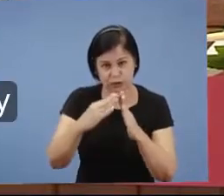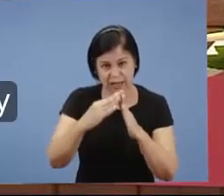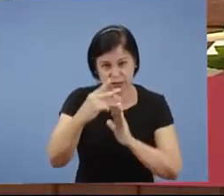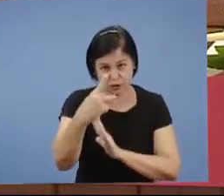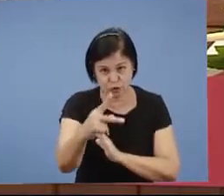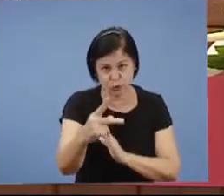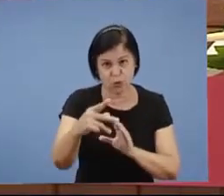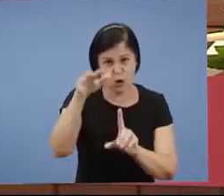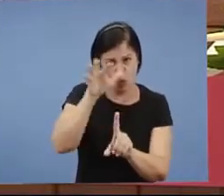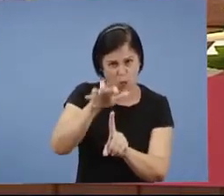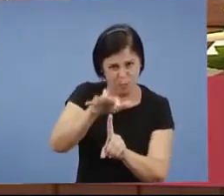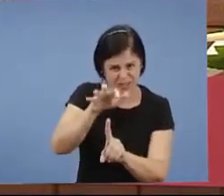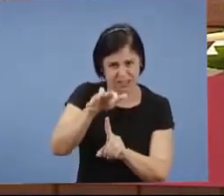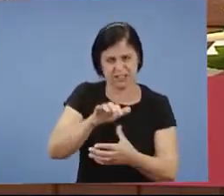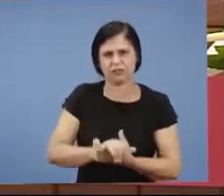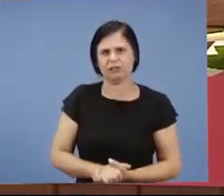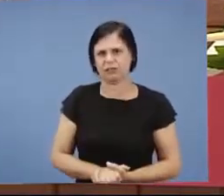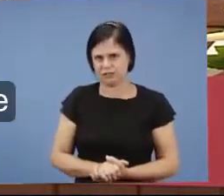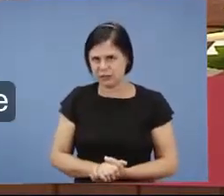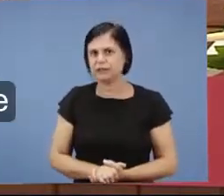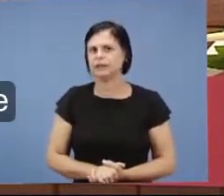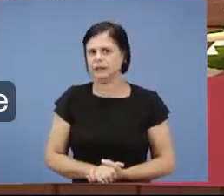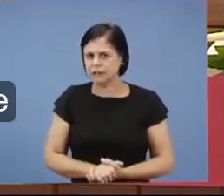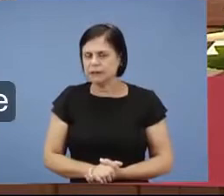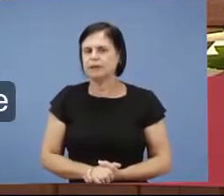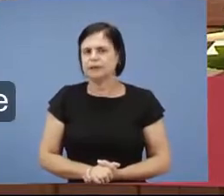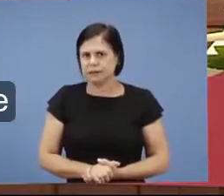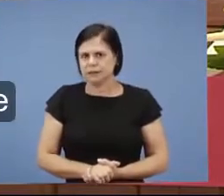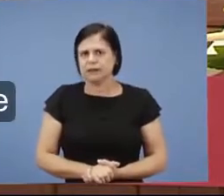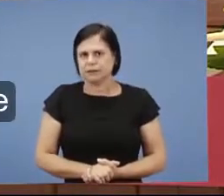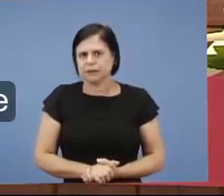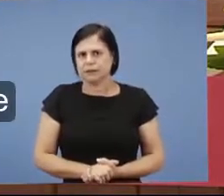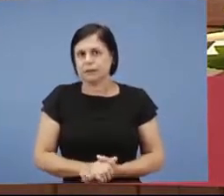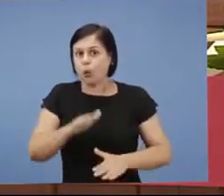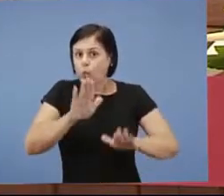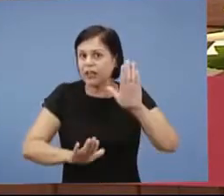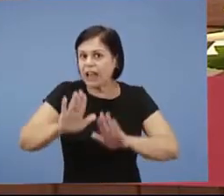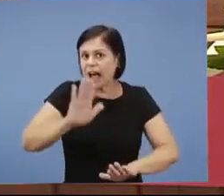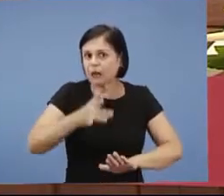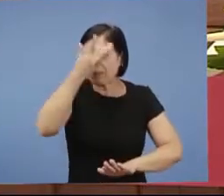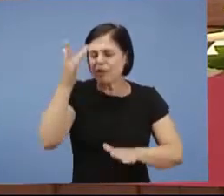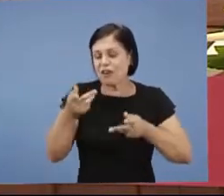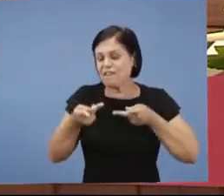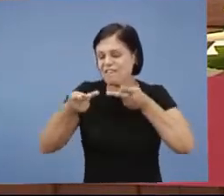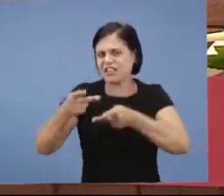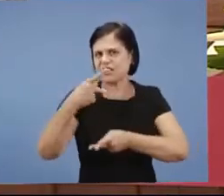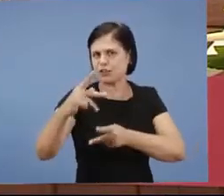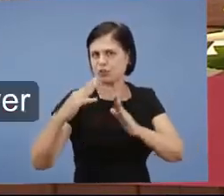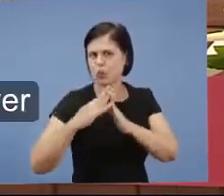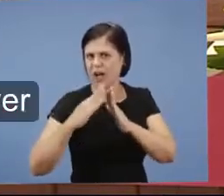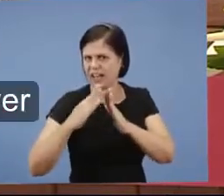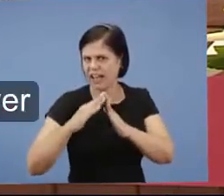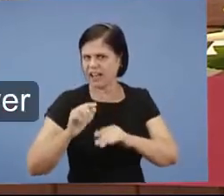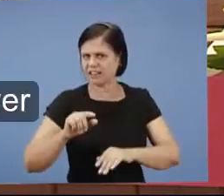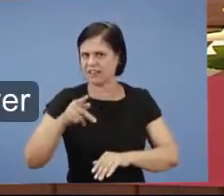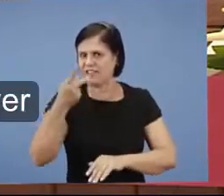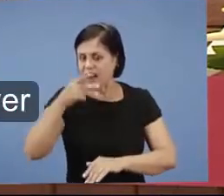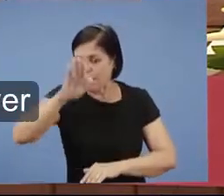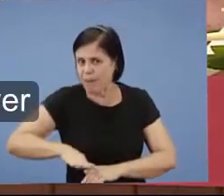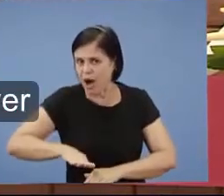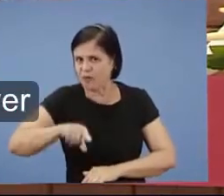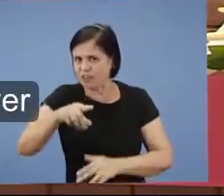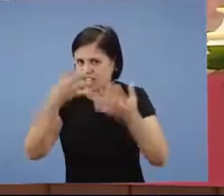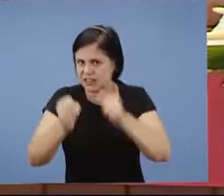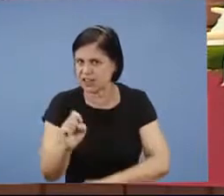de pastores aqui, tinha uns dois ou três oprimidos, porque recebe visita na casa deles, de um doido que passa por lá e fala